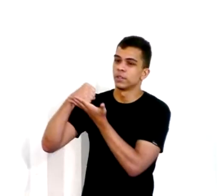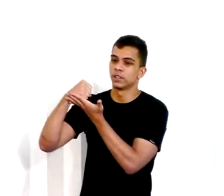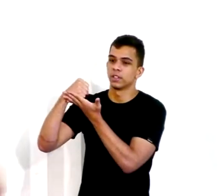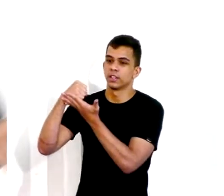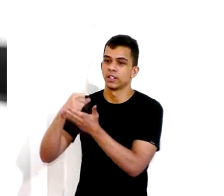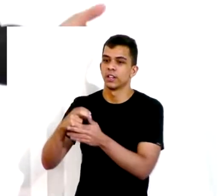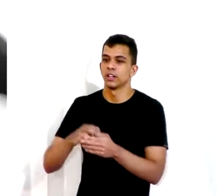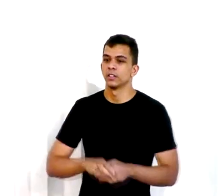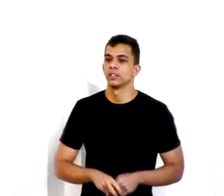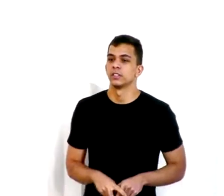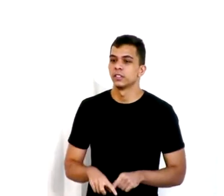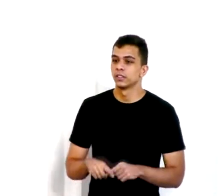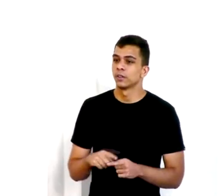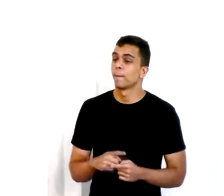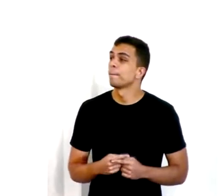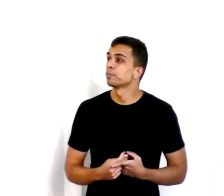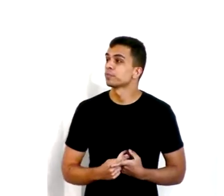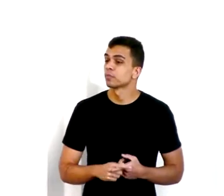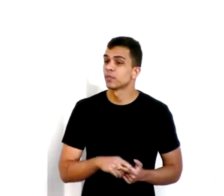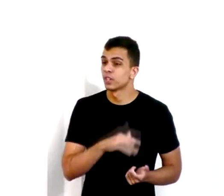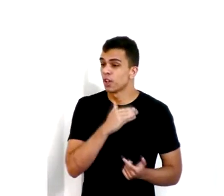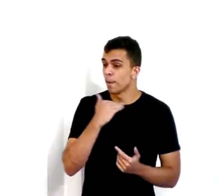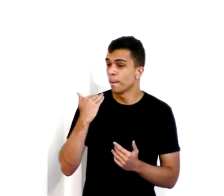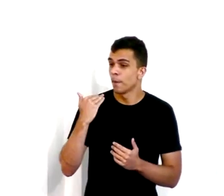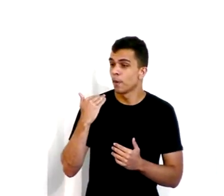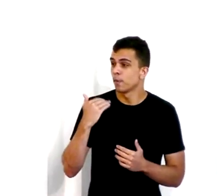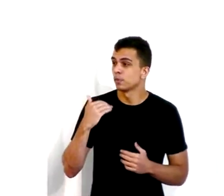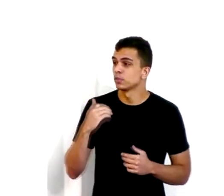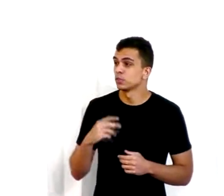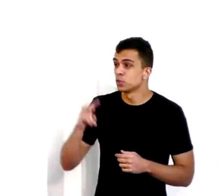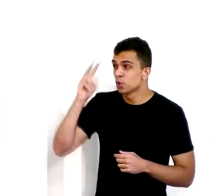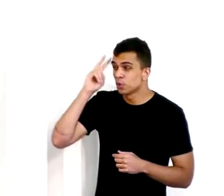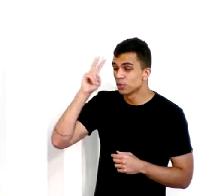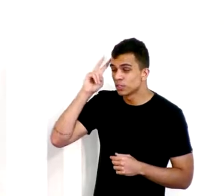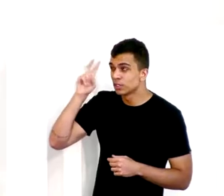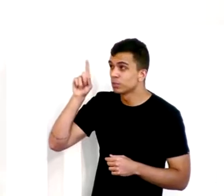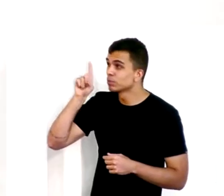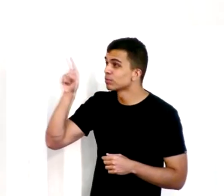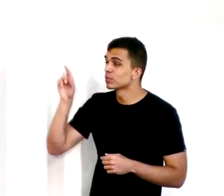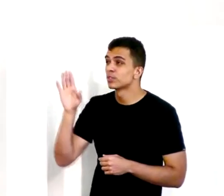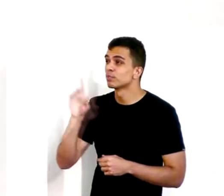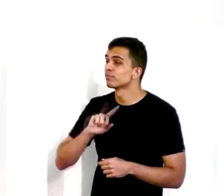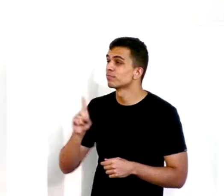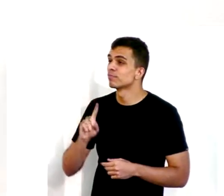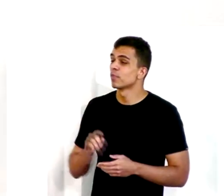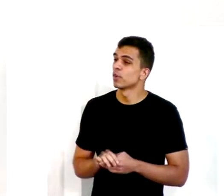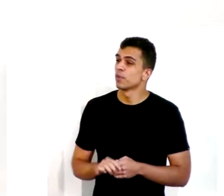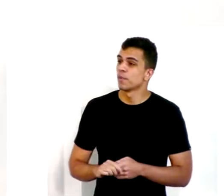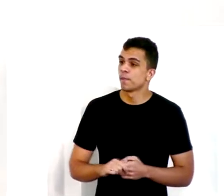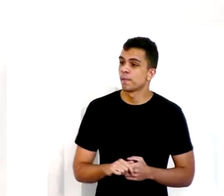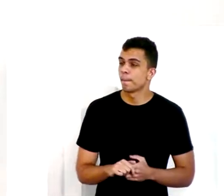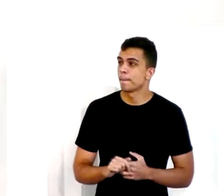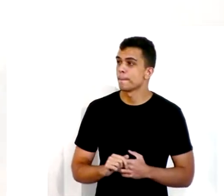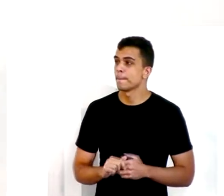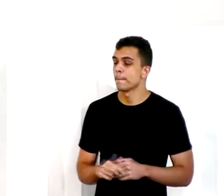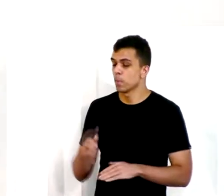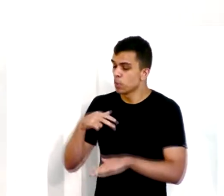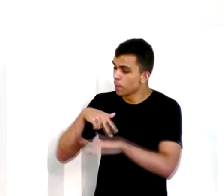morte não há recordação de ti, no sepulcro quem te dará louvor?